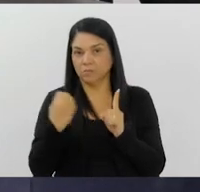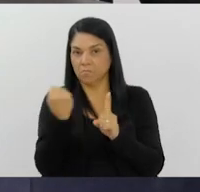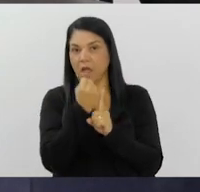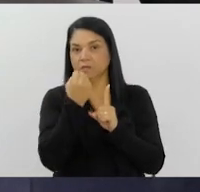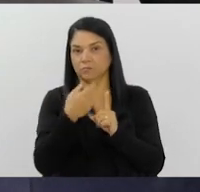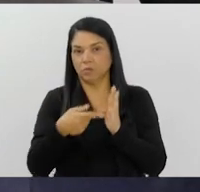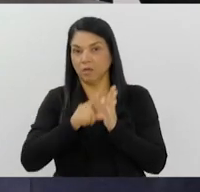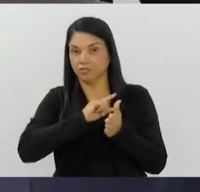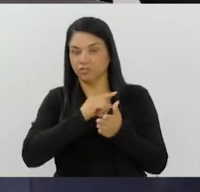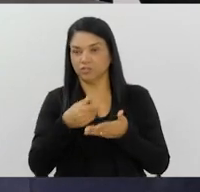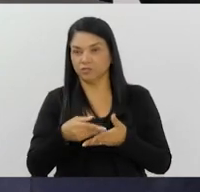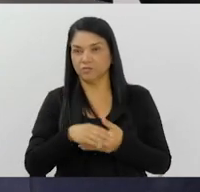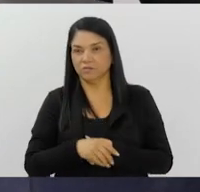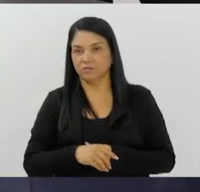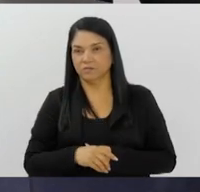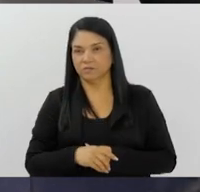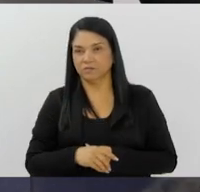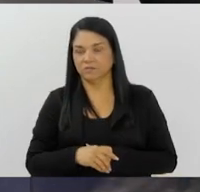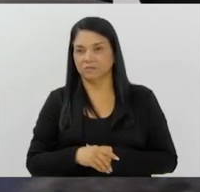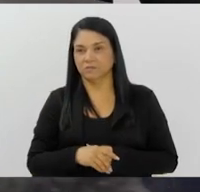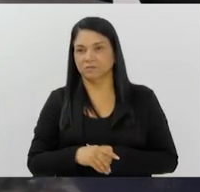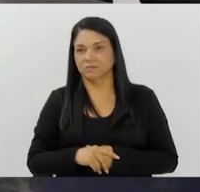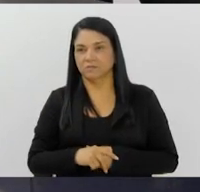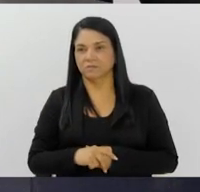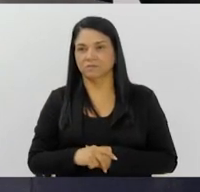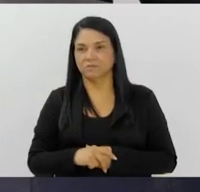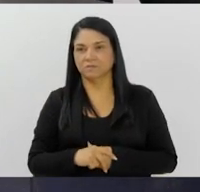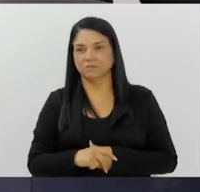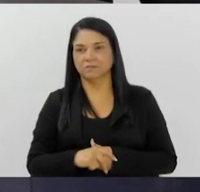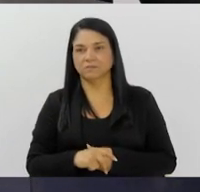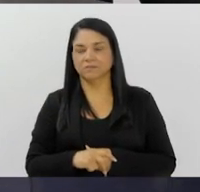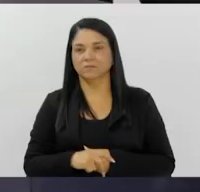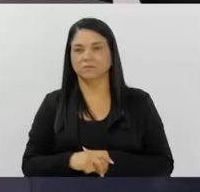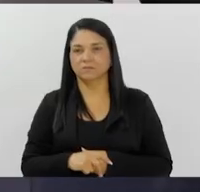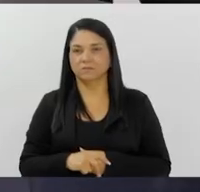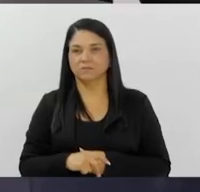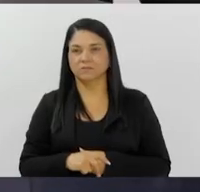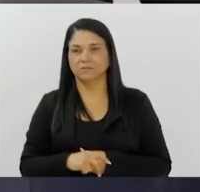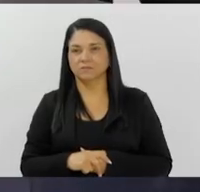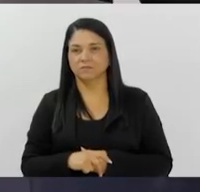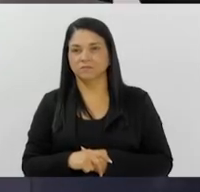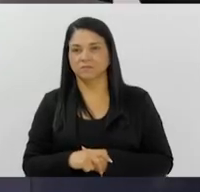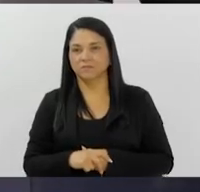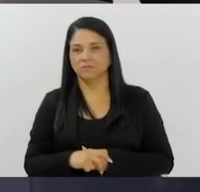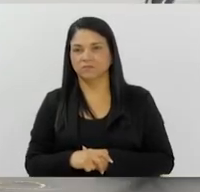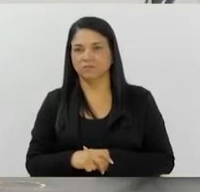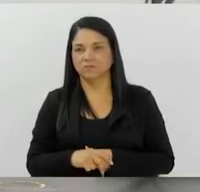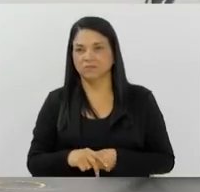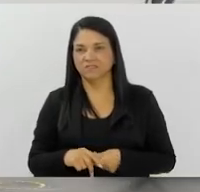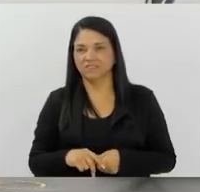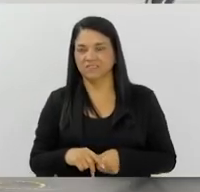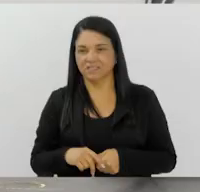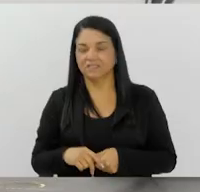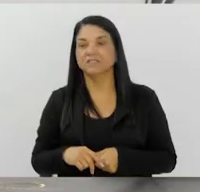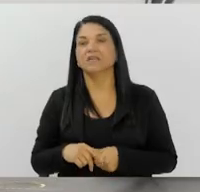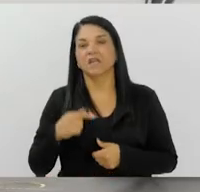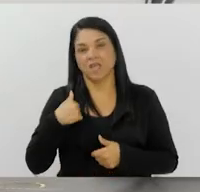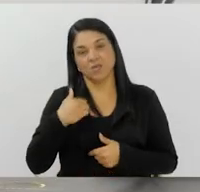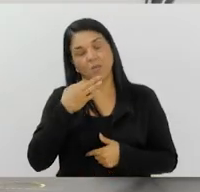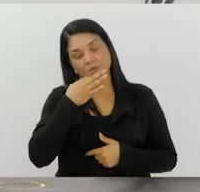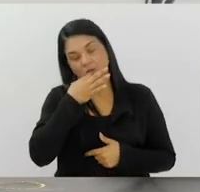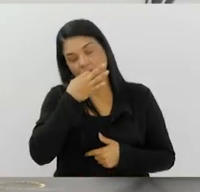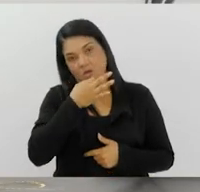fazer e deverá mencionar Ok essa essa tinha sido a minha eu tinha na minha leitura